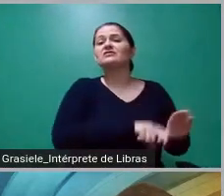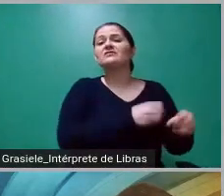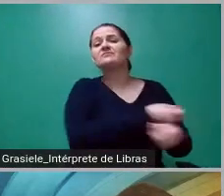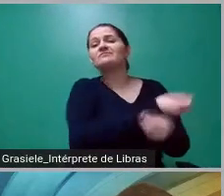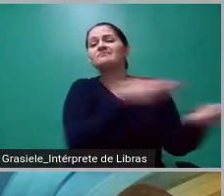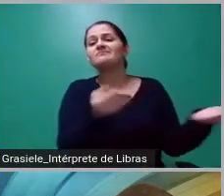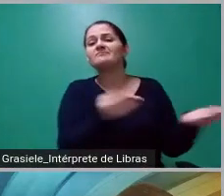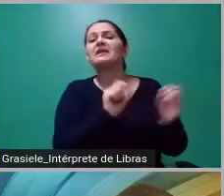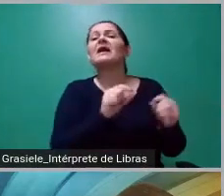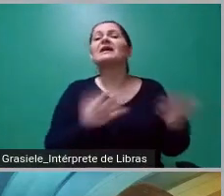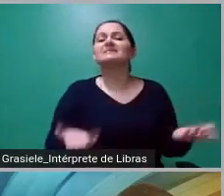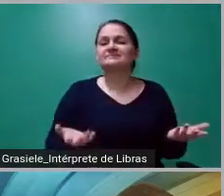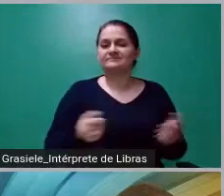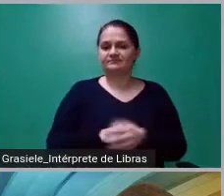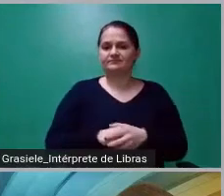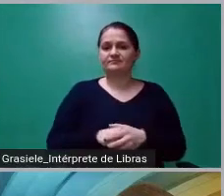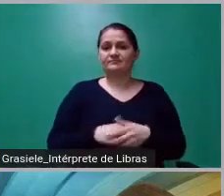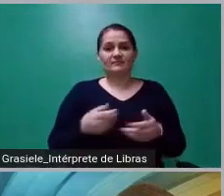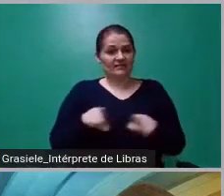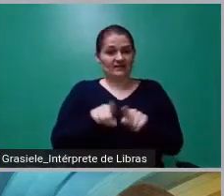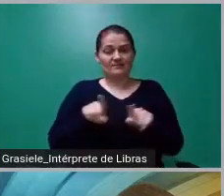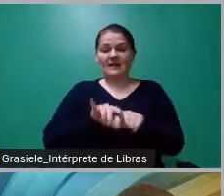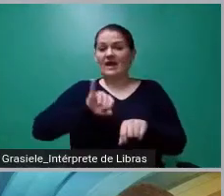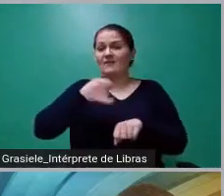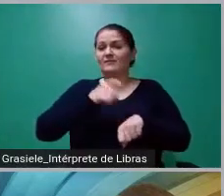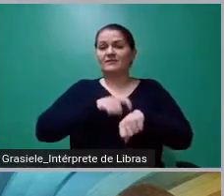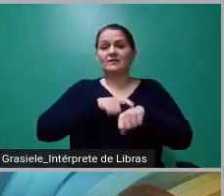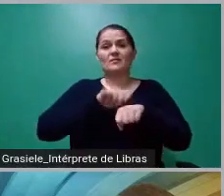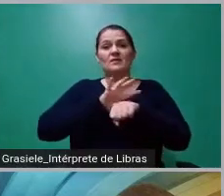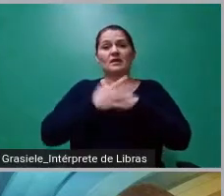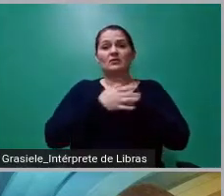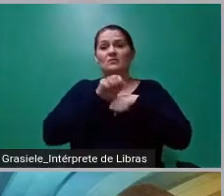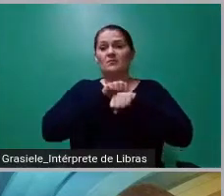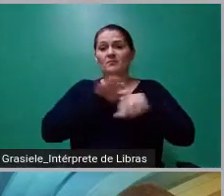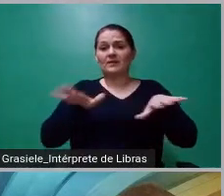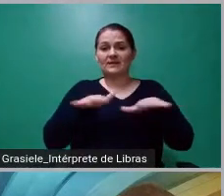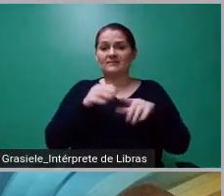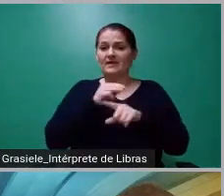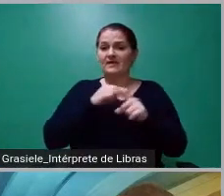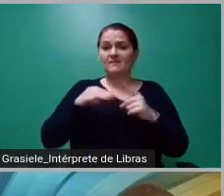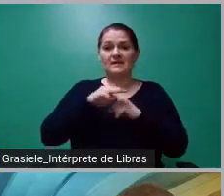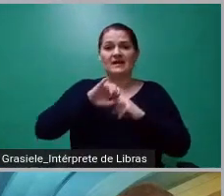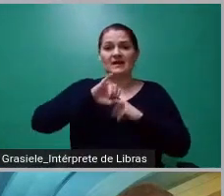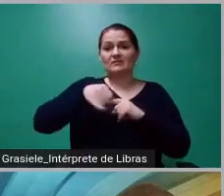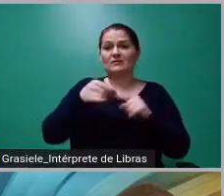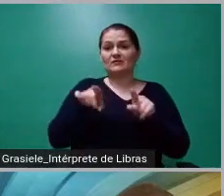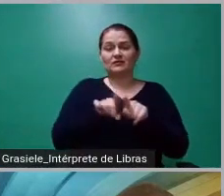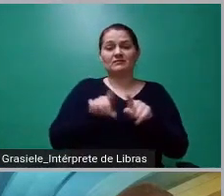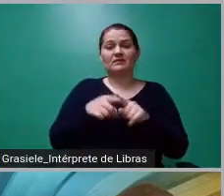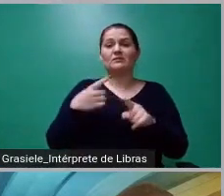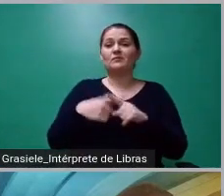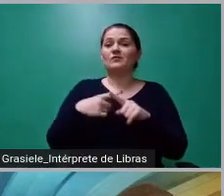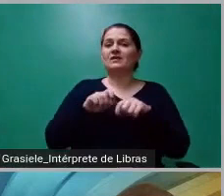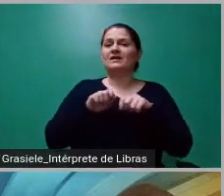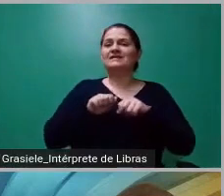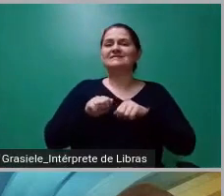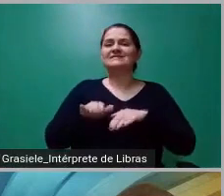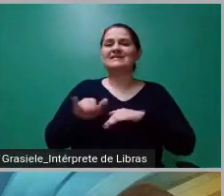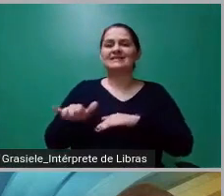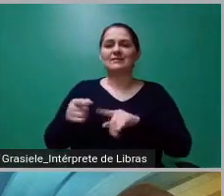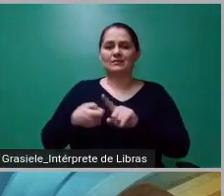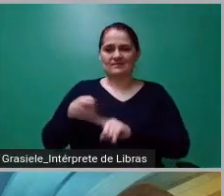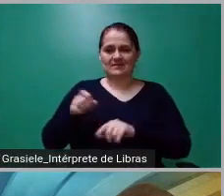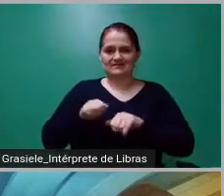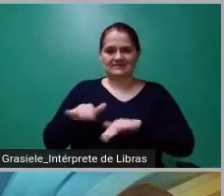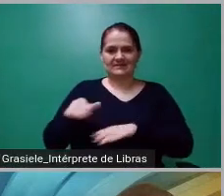arrasta, a crise fabricada se aprofundou, porque lá em setembro do ano passado, essa remuneração